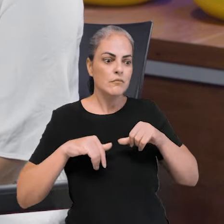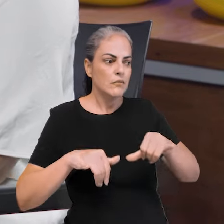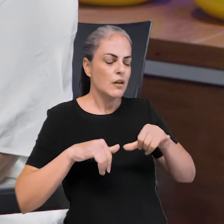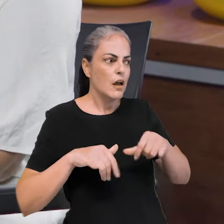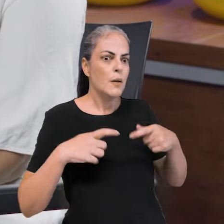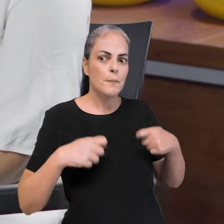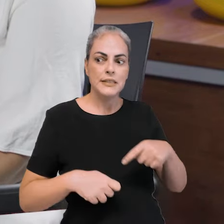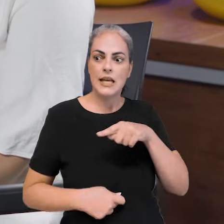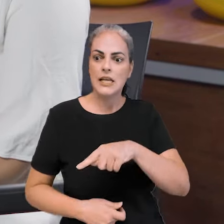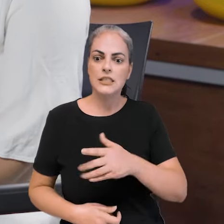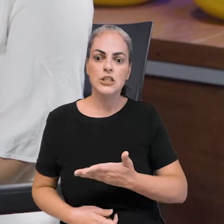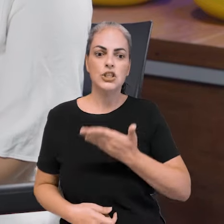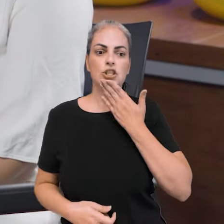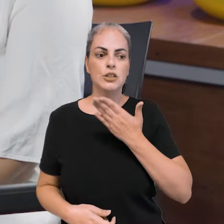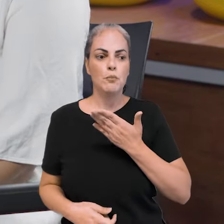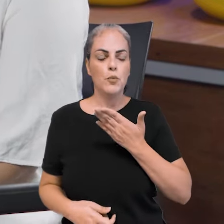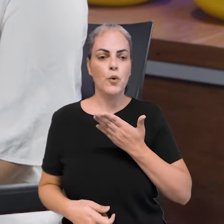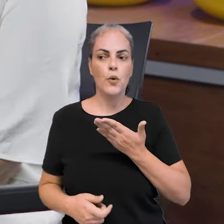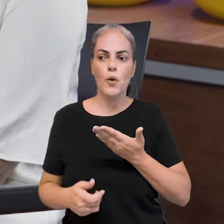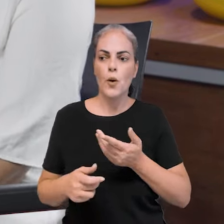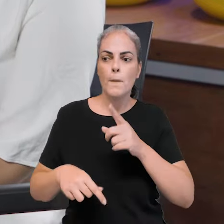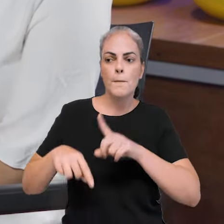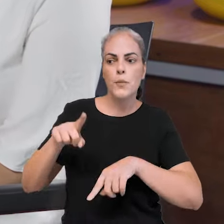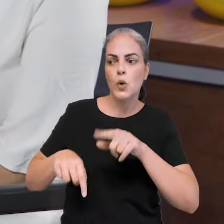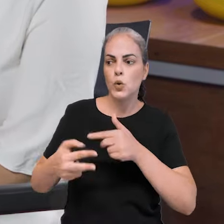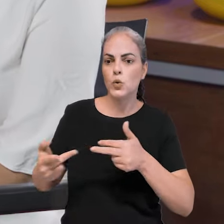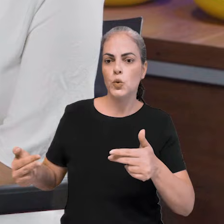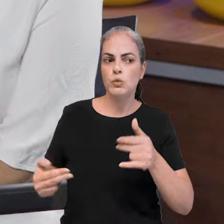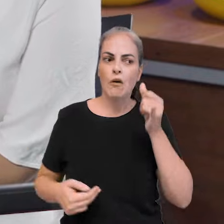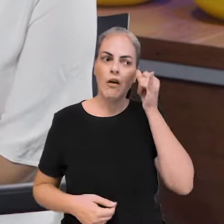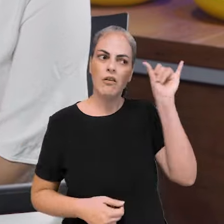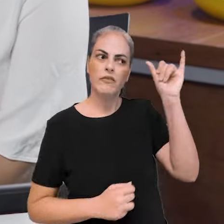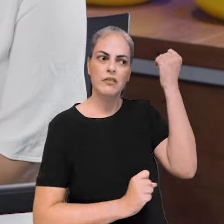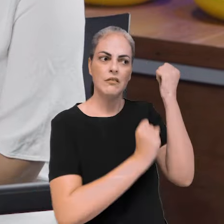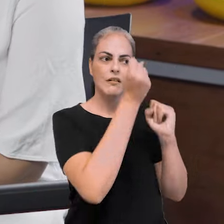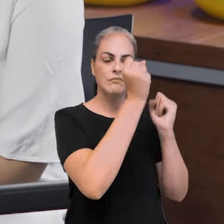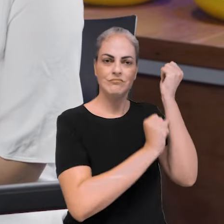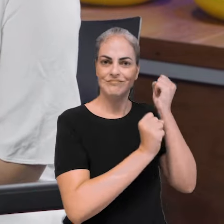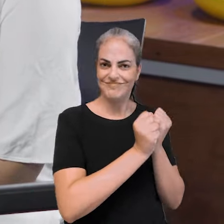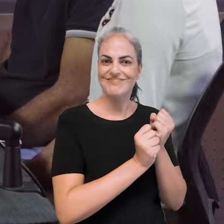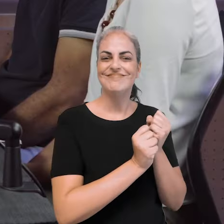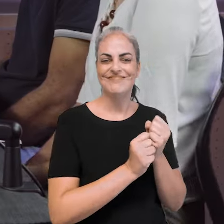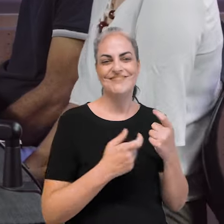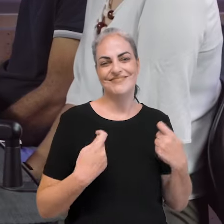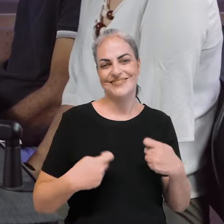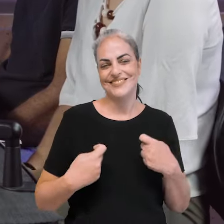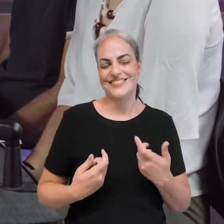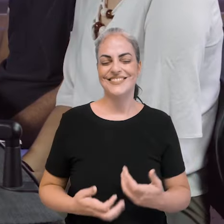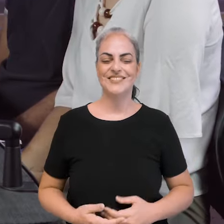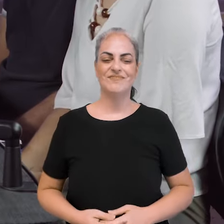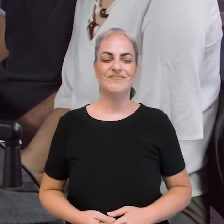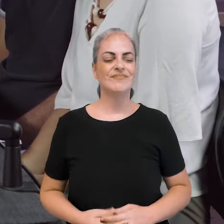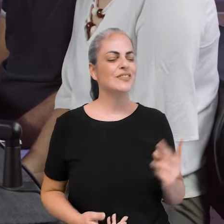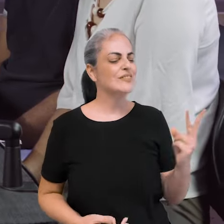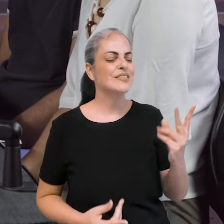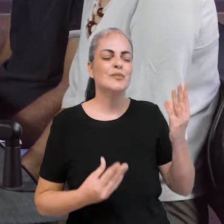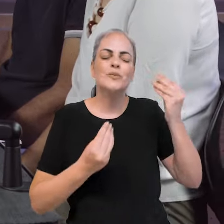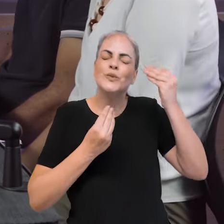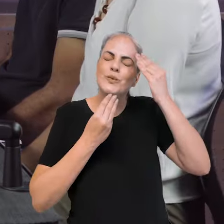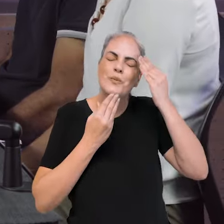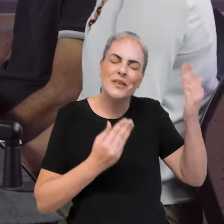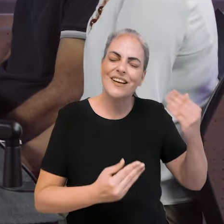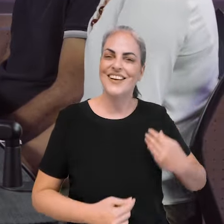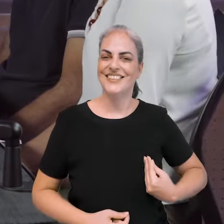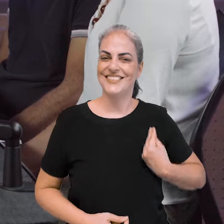de ofertar mais esses produtos e menos os produtos ultraprocessados, por exemplo. Denise Sóstenes, muito obrigada